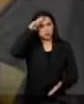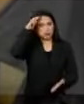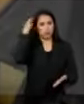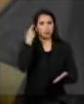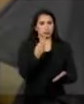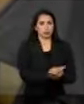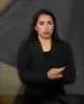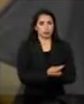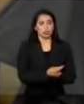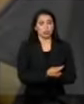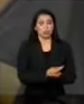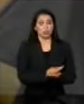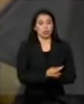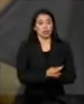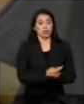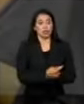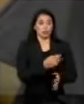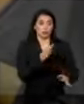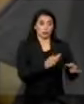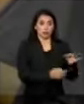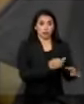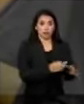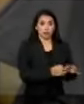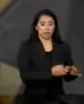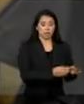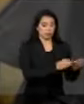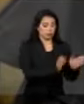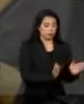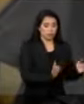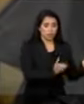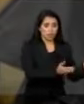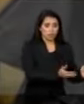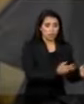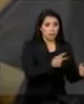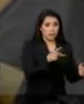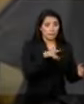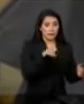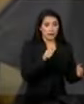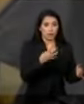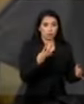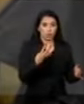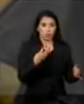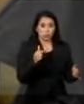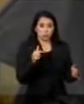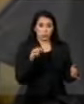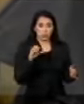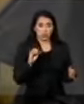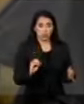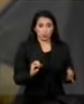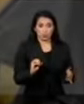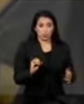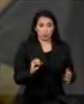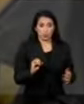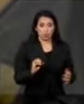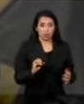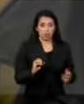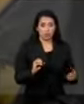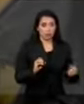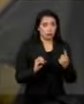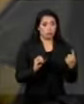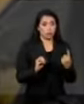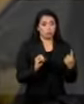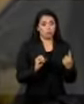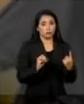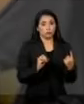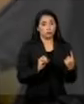grau de jurisdição. Ora, o julgamento da ação penal 470 foi um único grau de